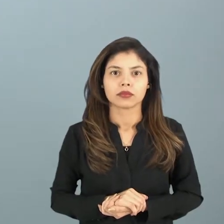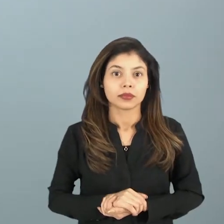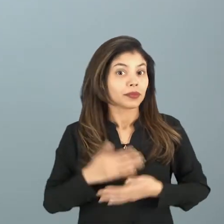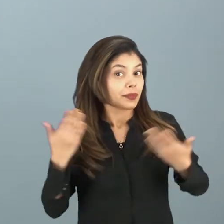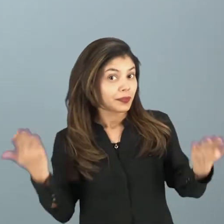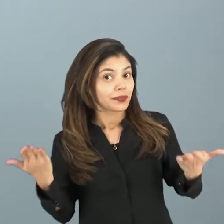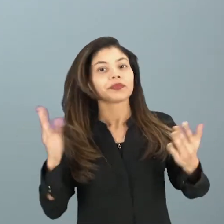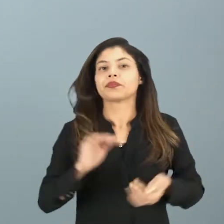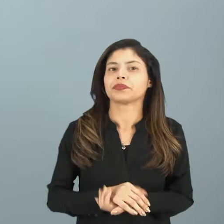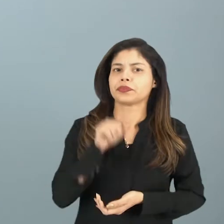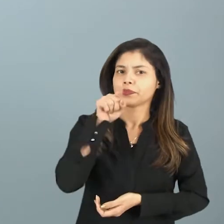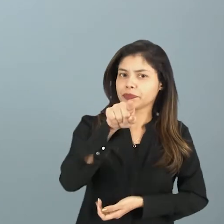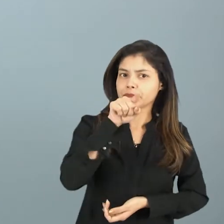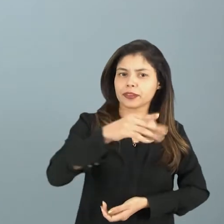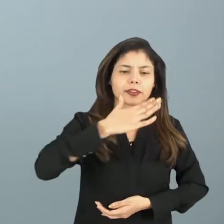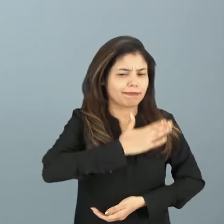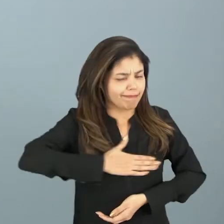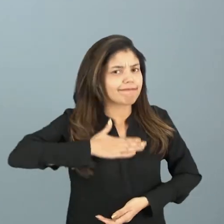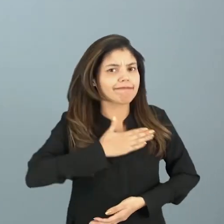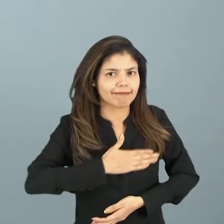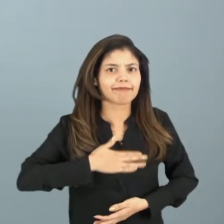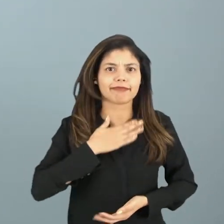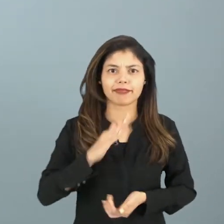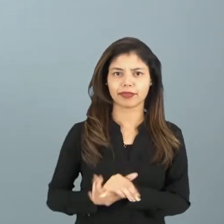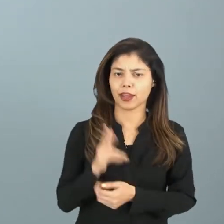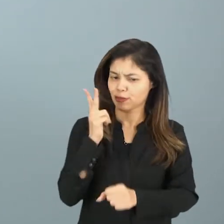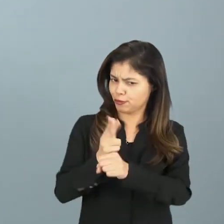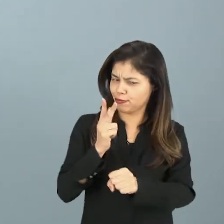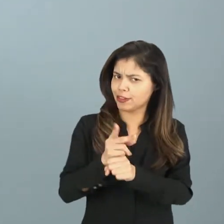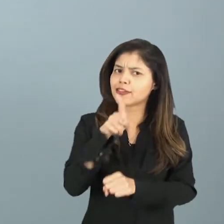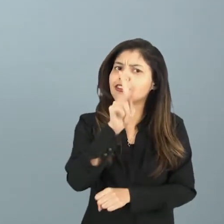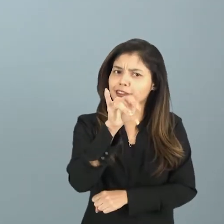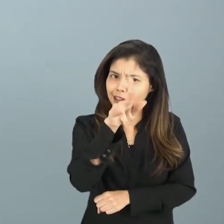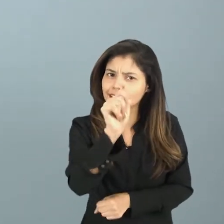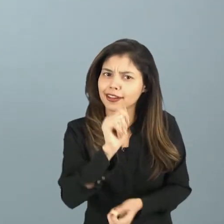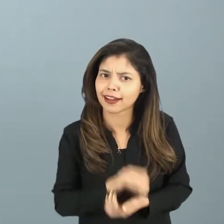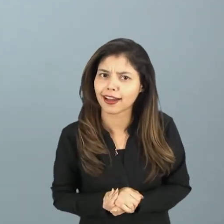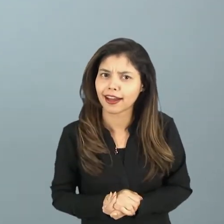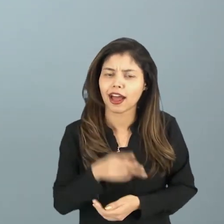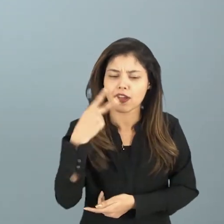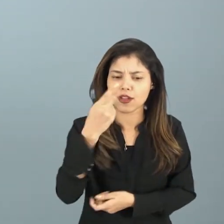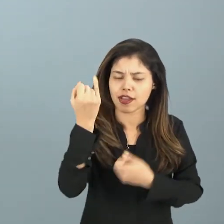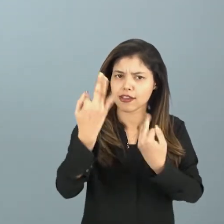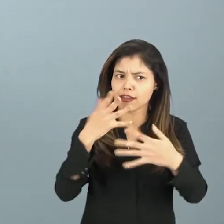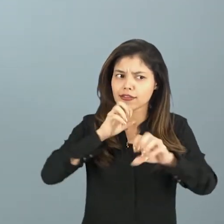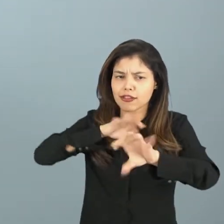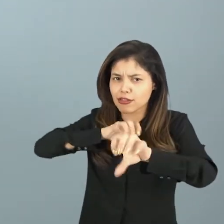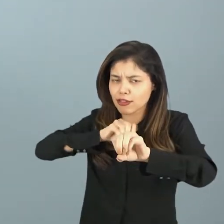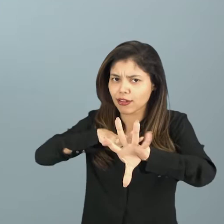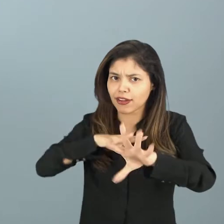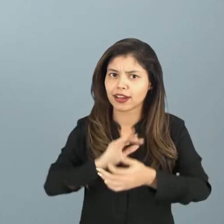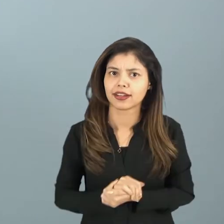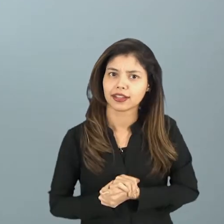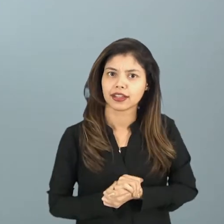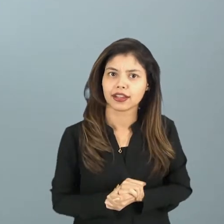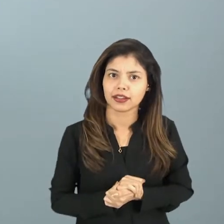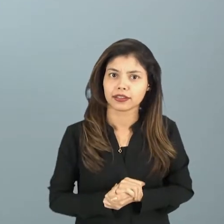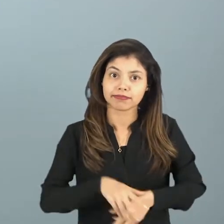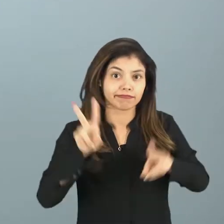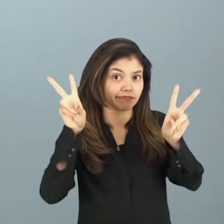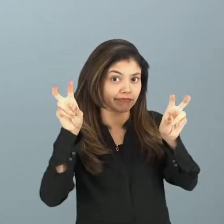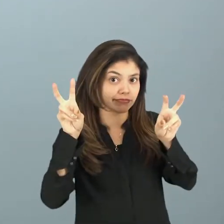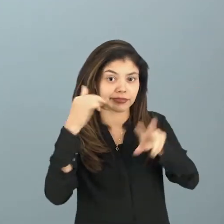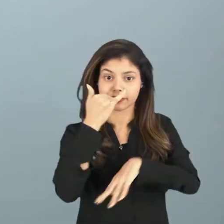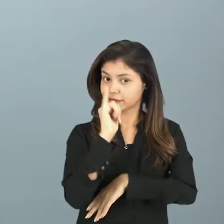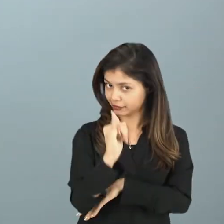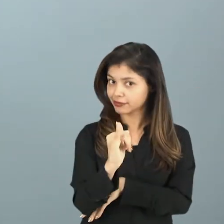E aí, será que vocês gostaram do vídeo da Kika? Gostaram do que ela ensinou sobre